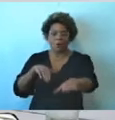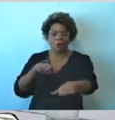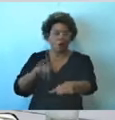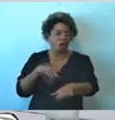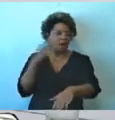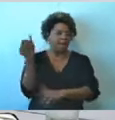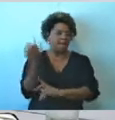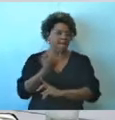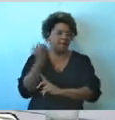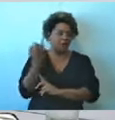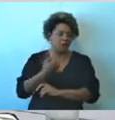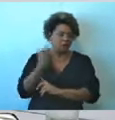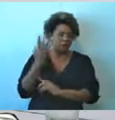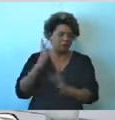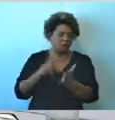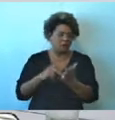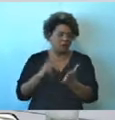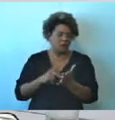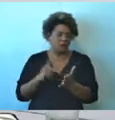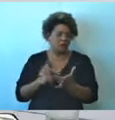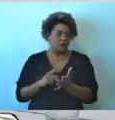né? E